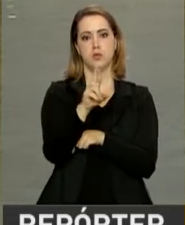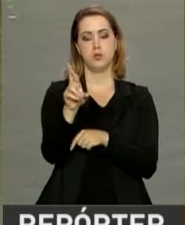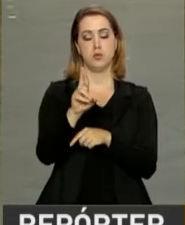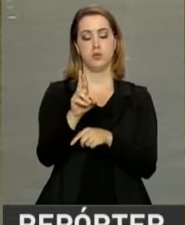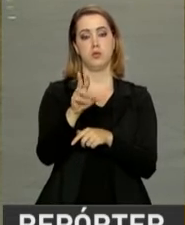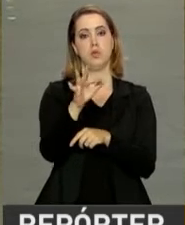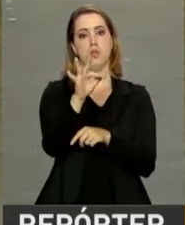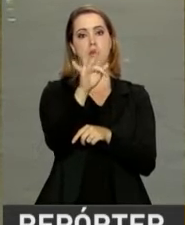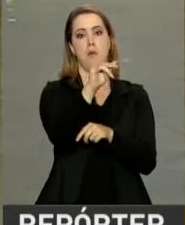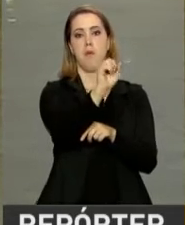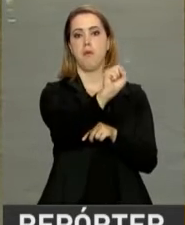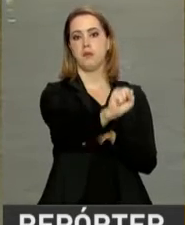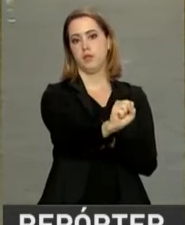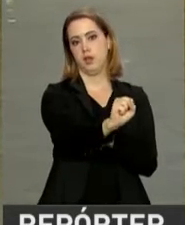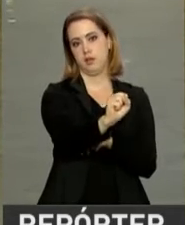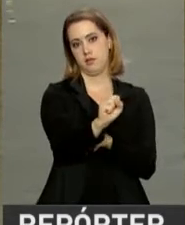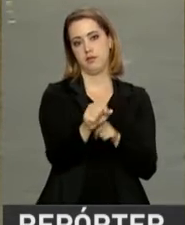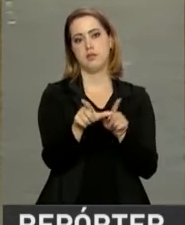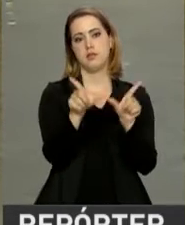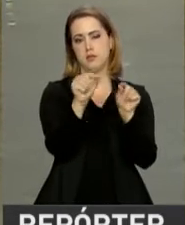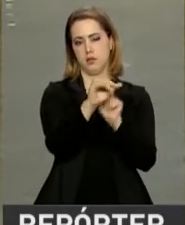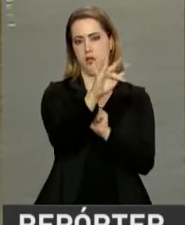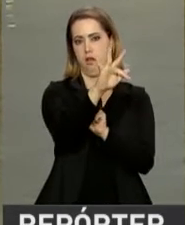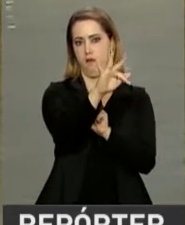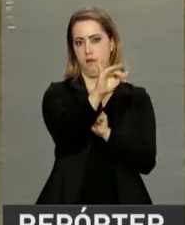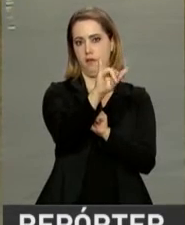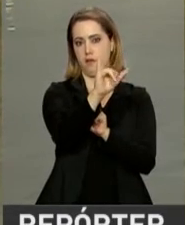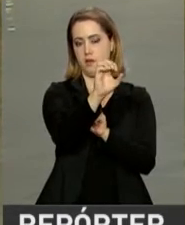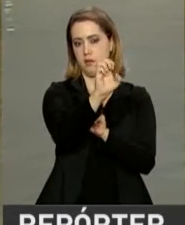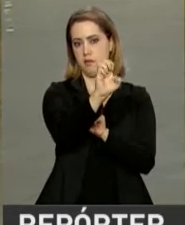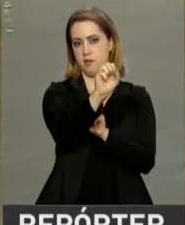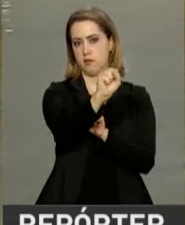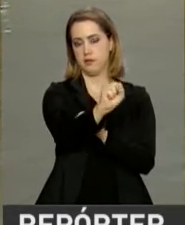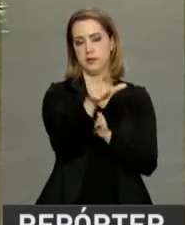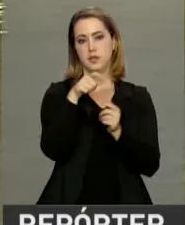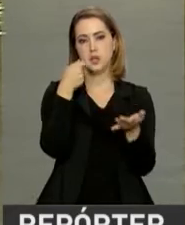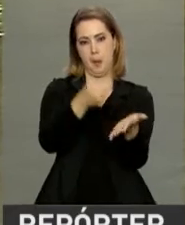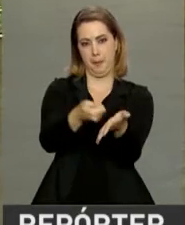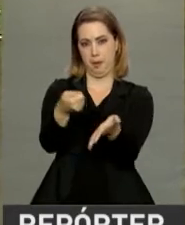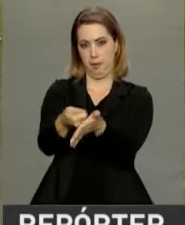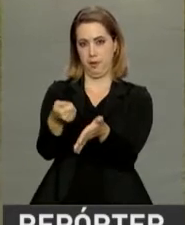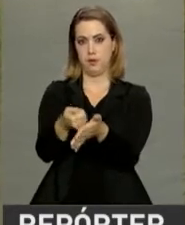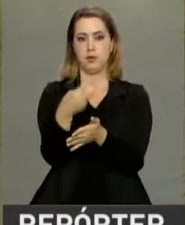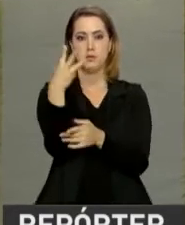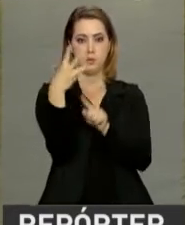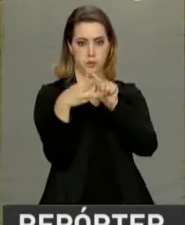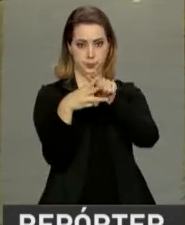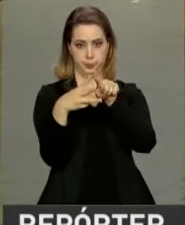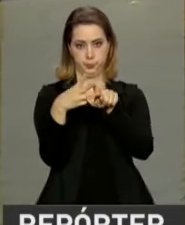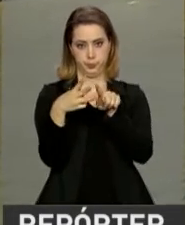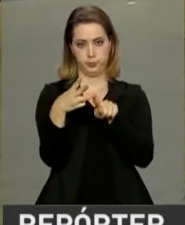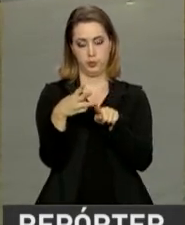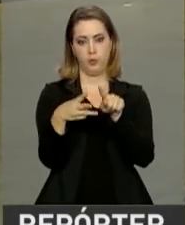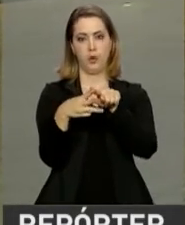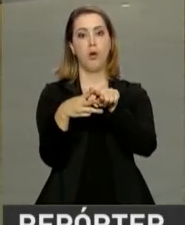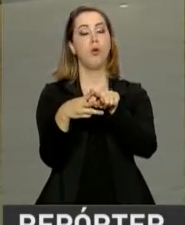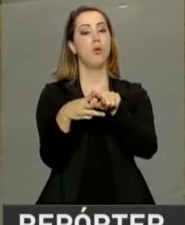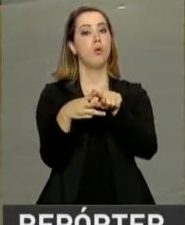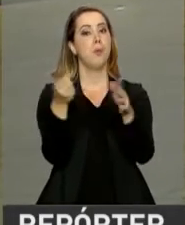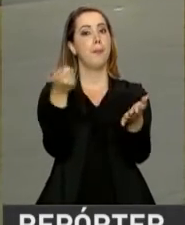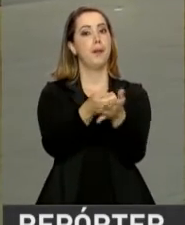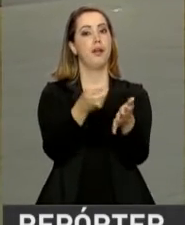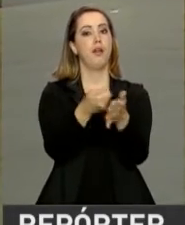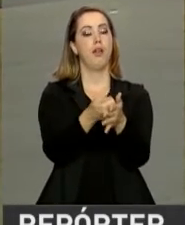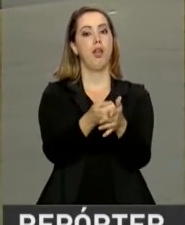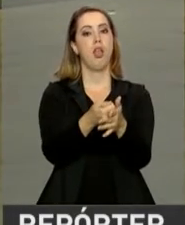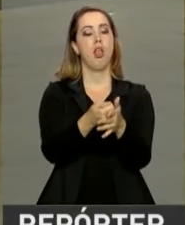estudantil estes recursos vão ser utilizados basicamente para três ações o pagamento de taxas